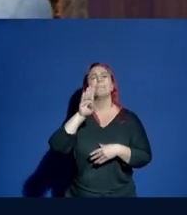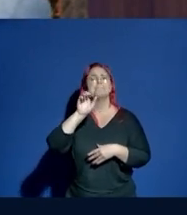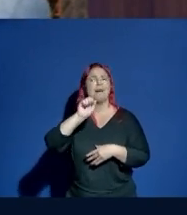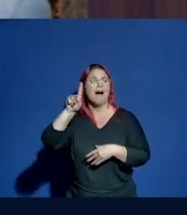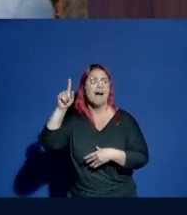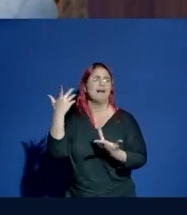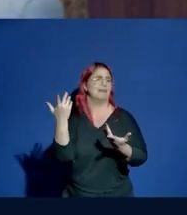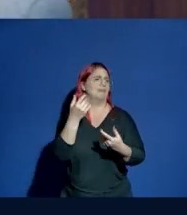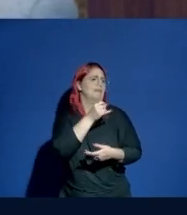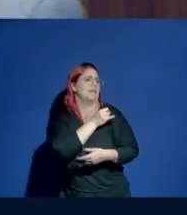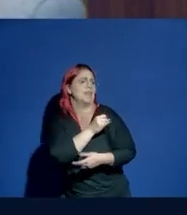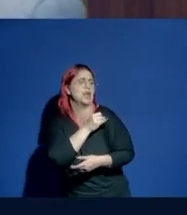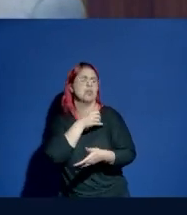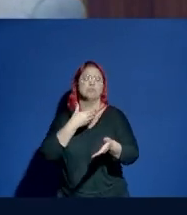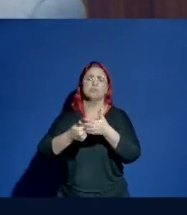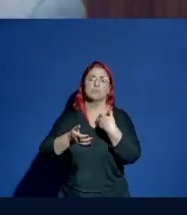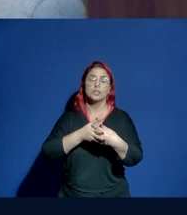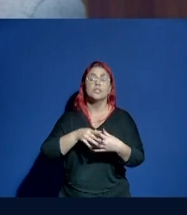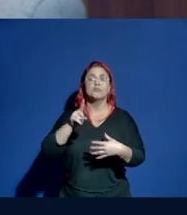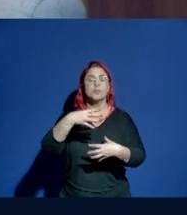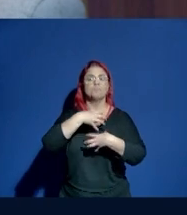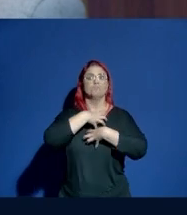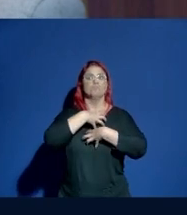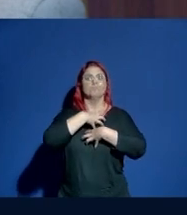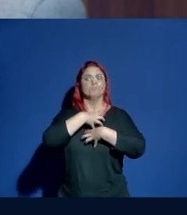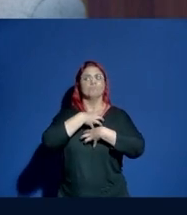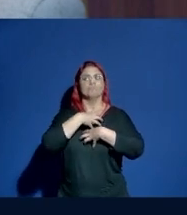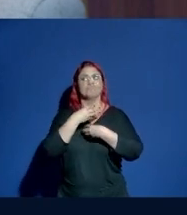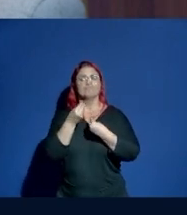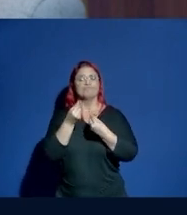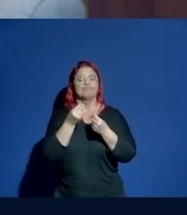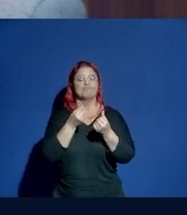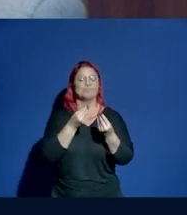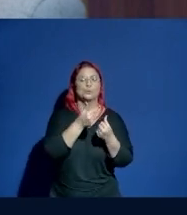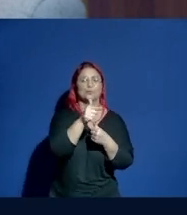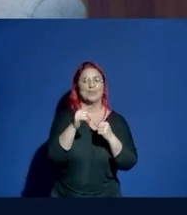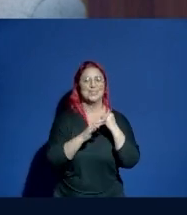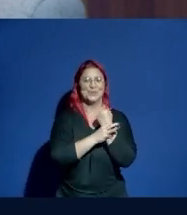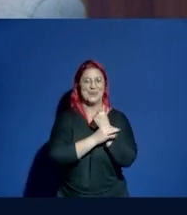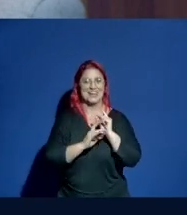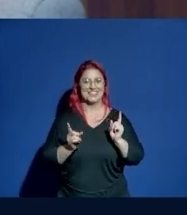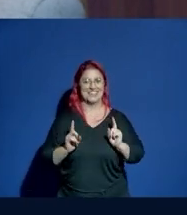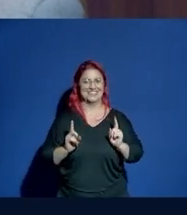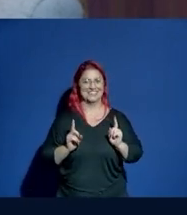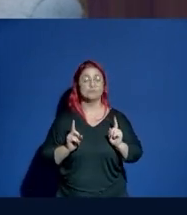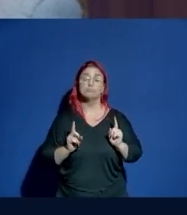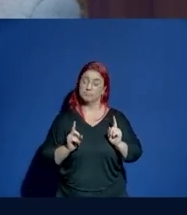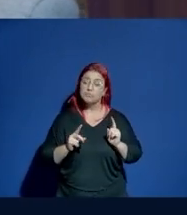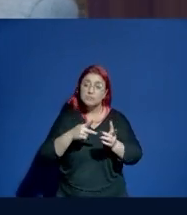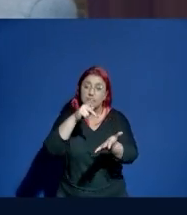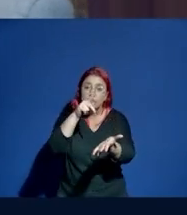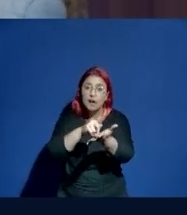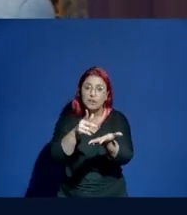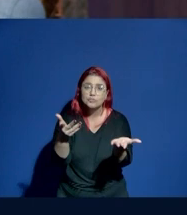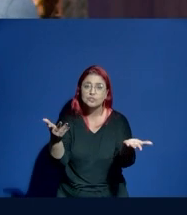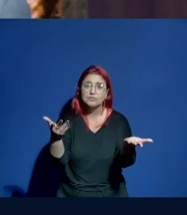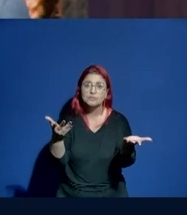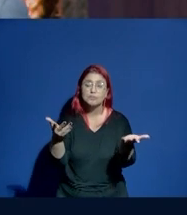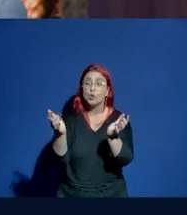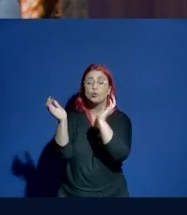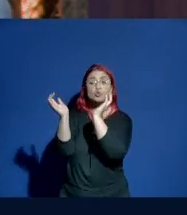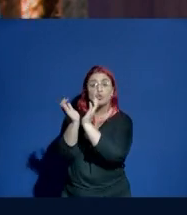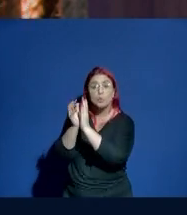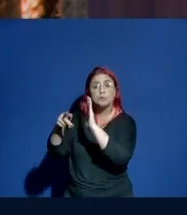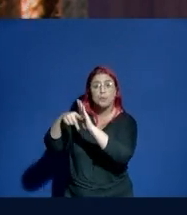canto do Brasil existe uma real sensação de segurança do nosso país Isso é uma verdade absoluta as facções